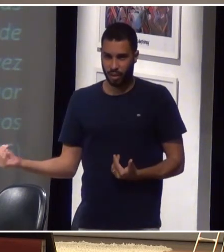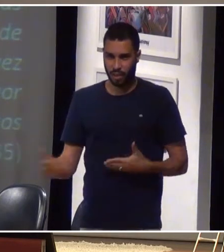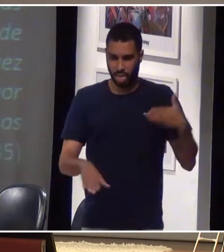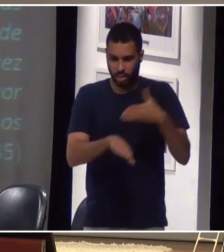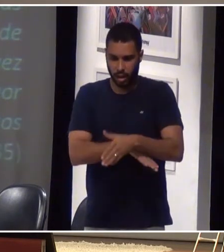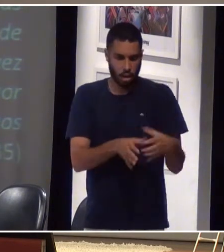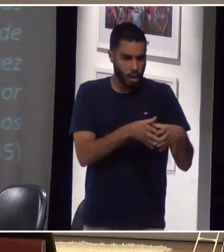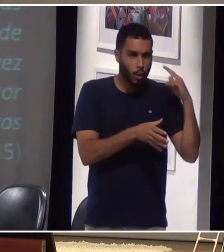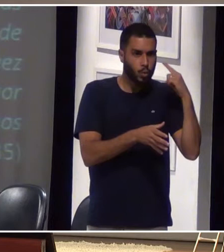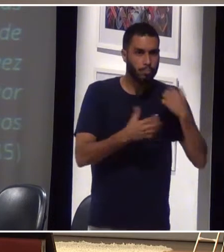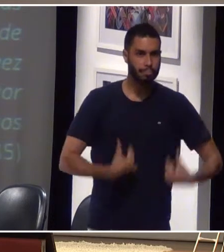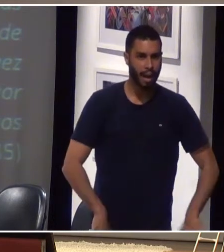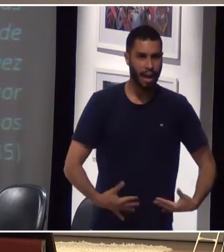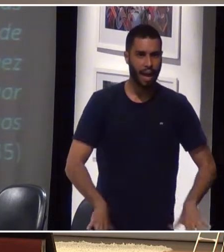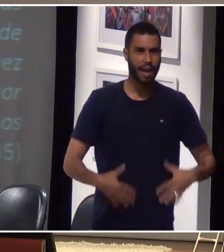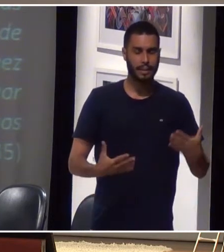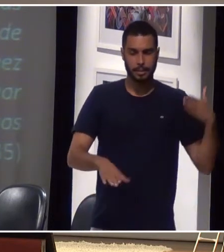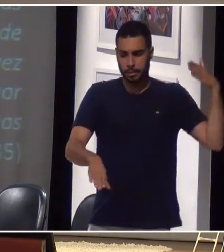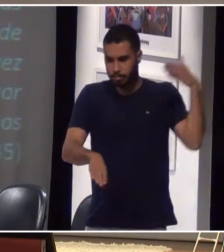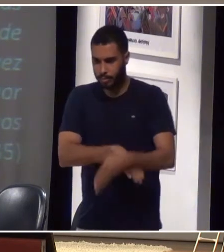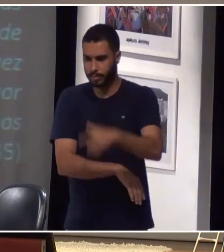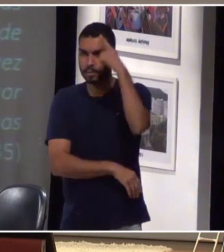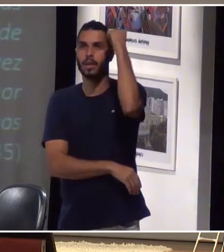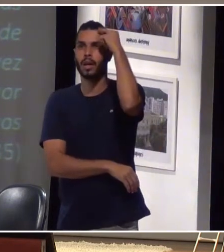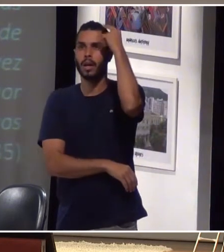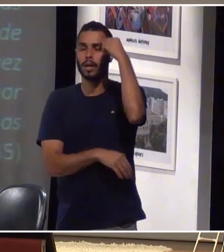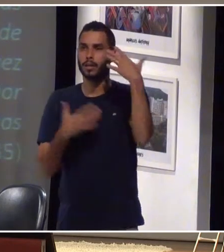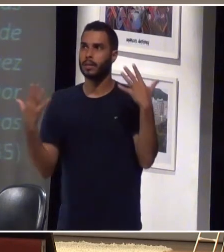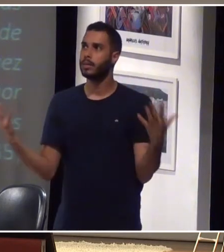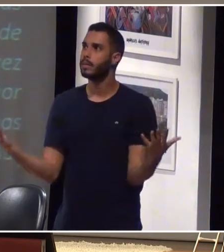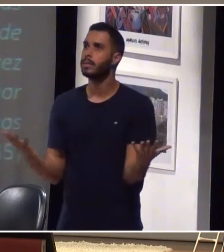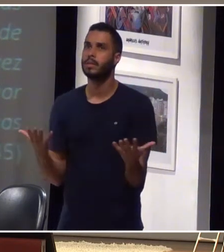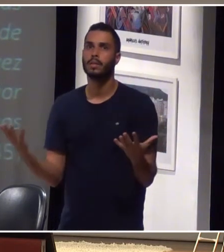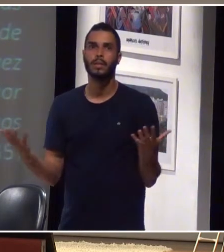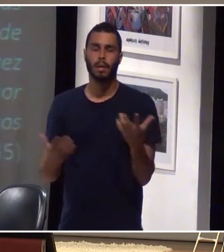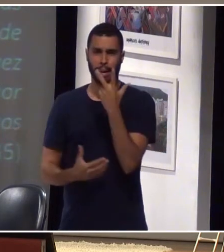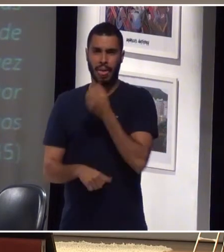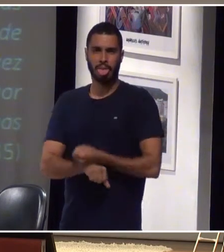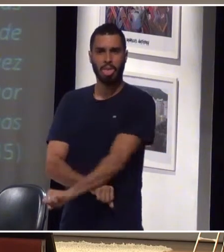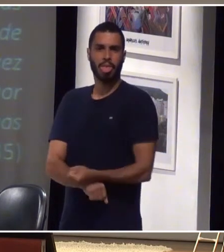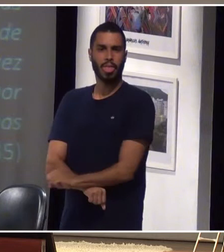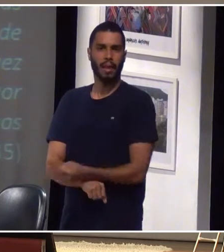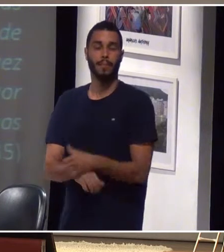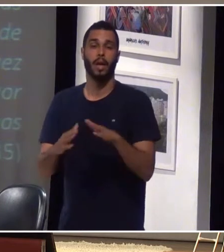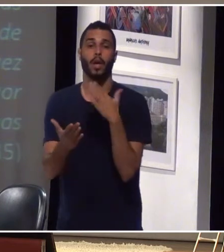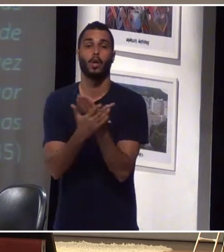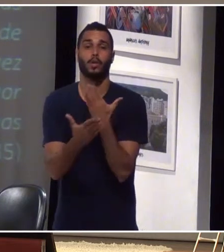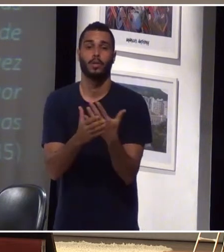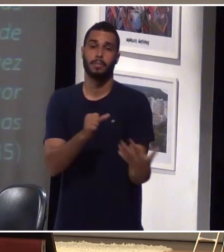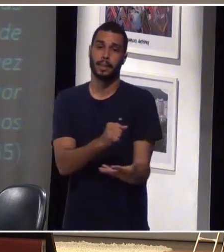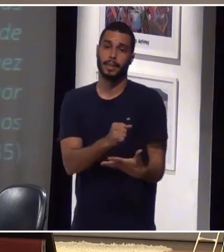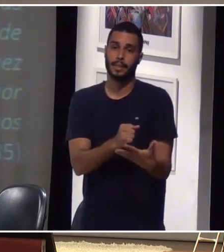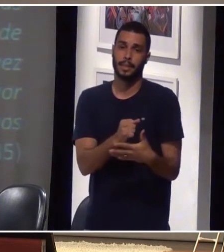universidade não são só os surdos que se apavoram quando caem nas universidades, porque lá vira o campo do se vira. Na escola básica, a gente tutela